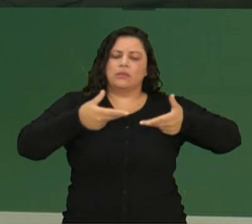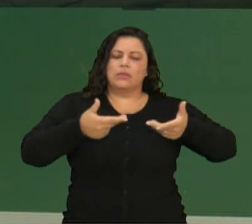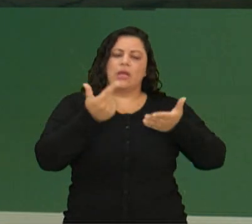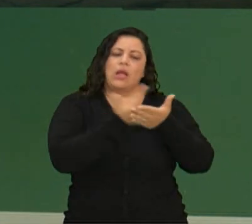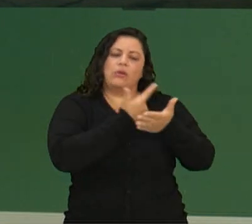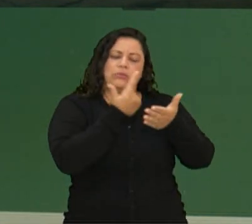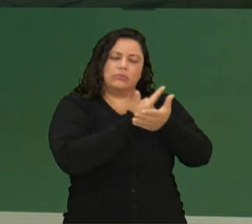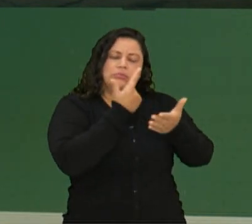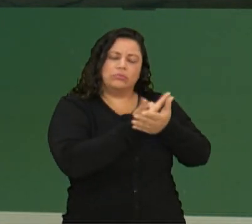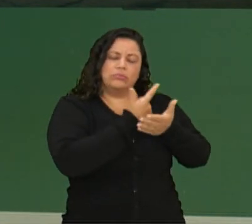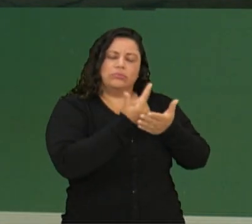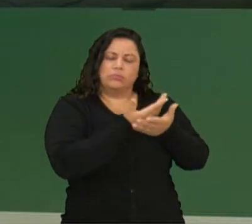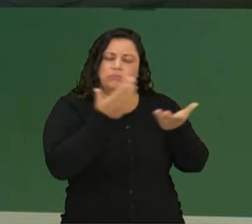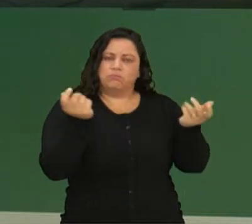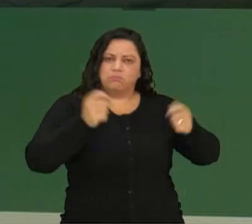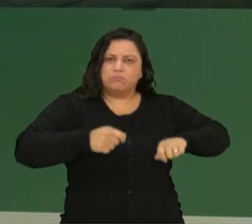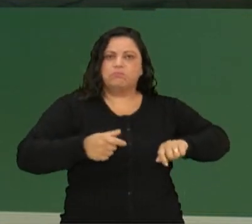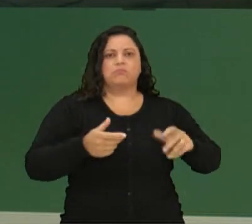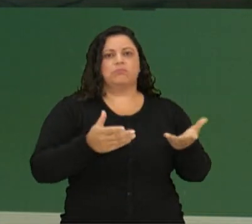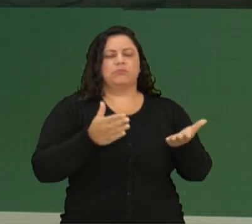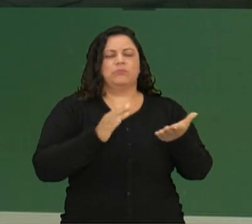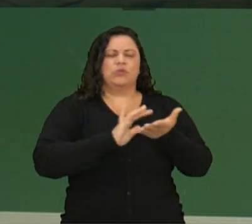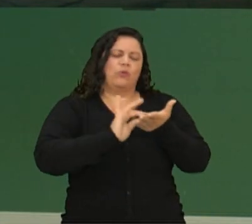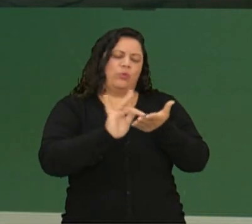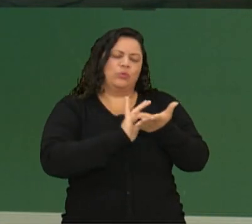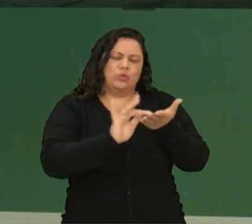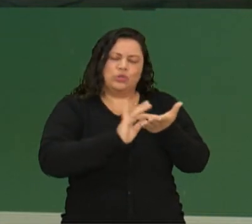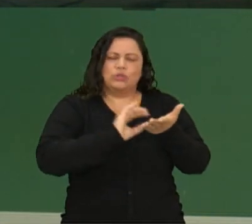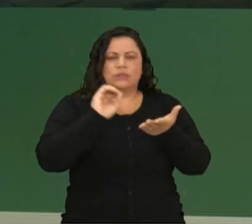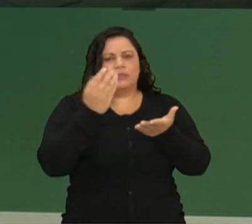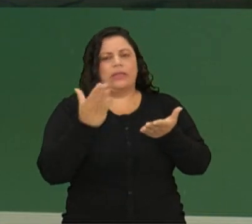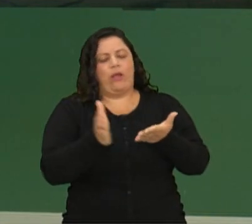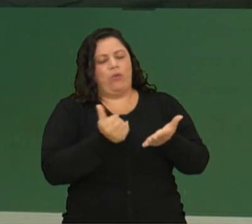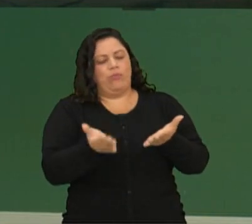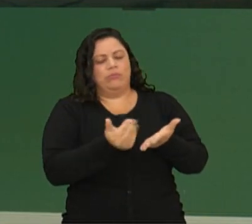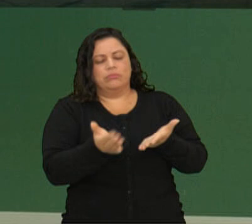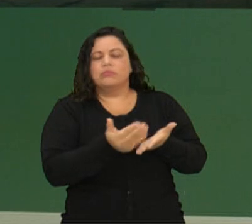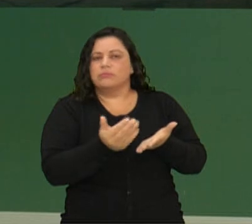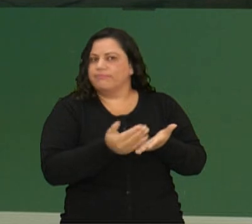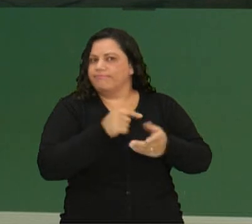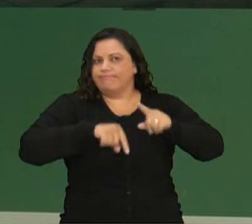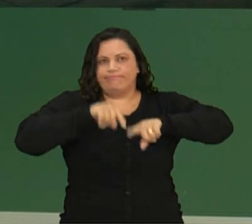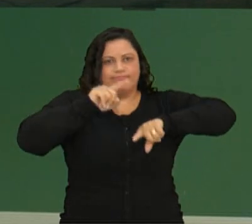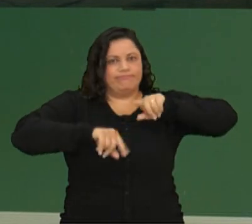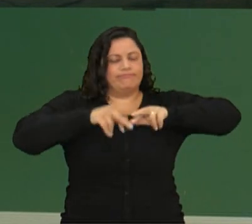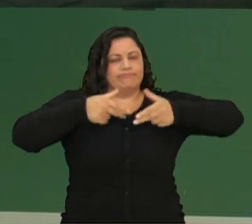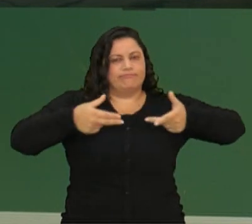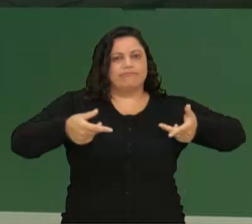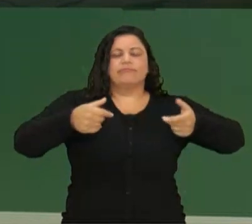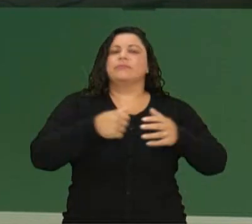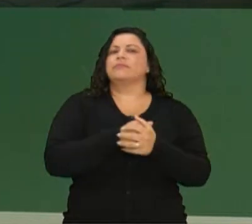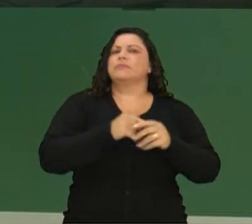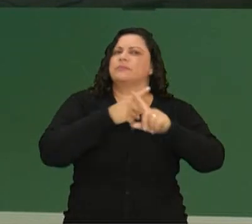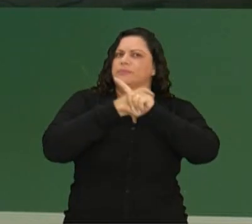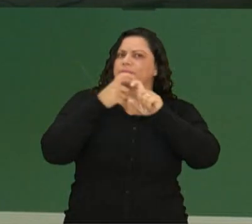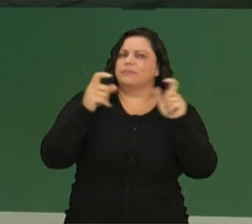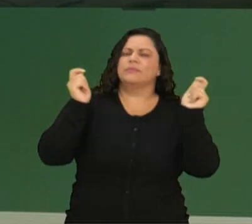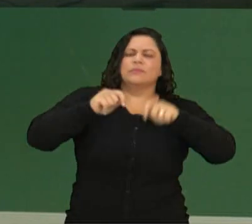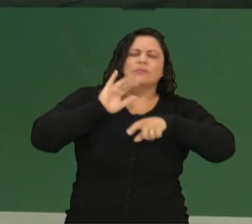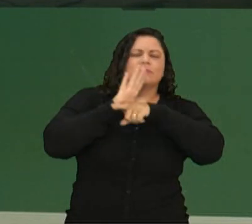livro digital, com o livro físico, com algum material de ciências que possa te ajudar, né? Claro que não